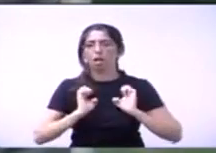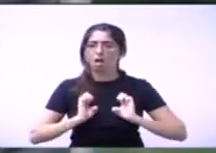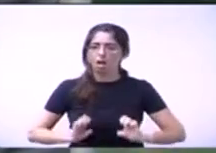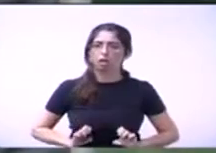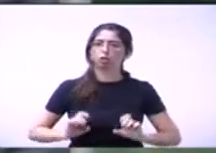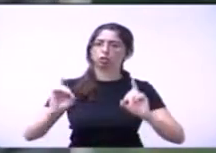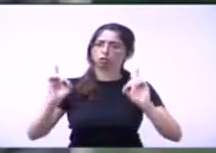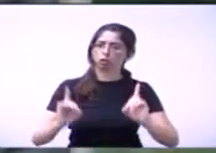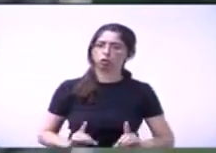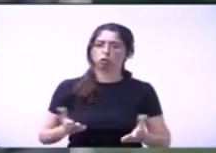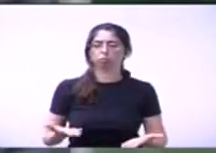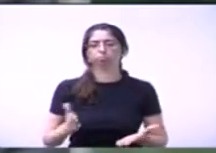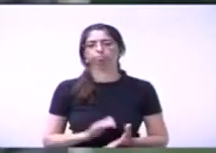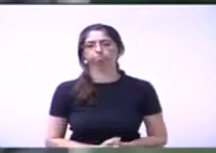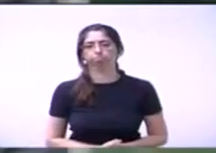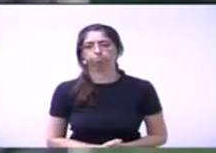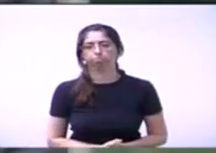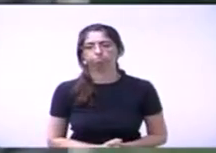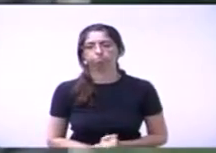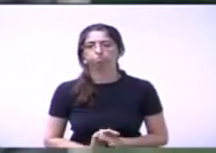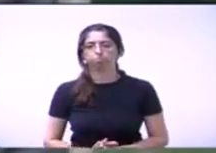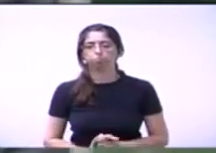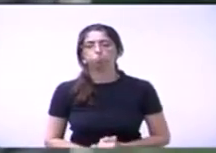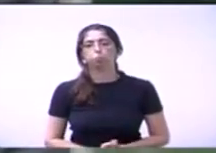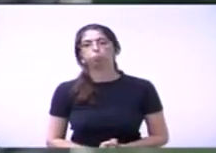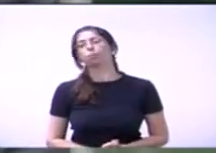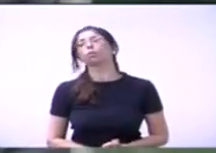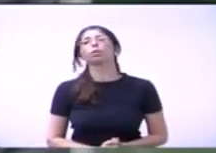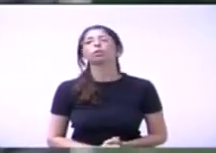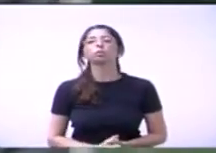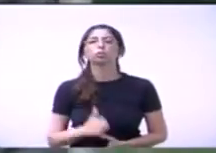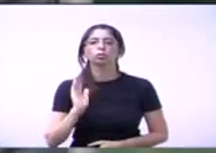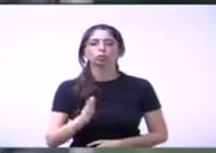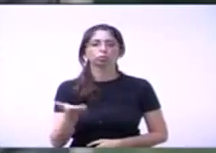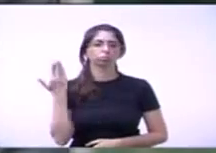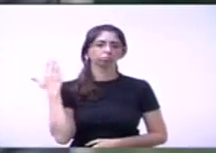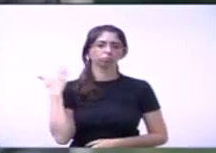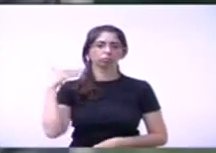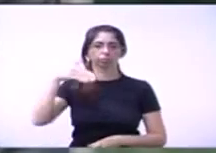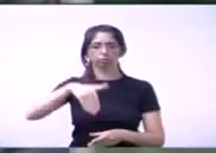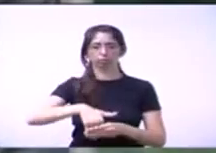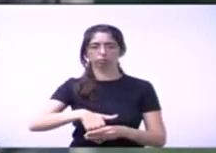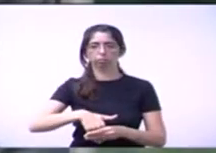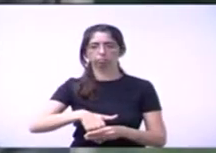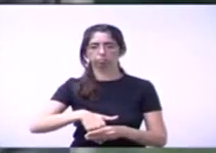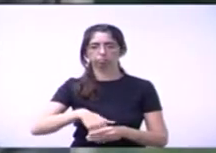constitucionalidade. Nós já votamos esse aspecto